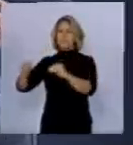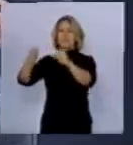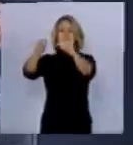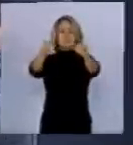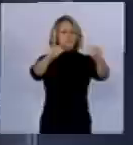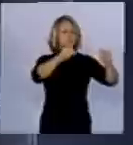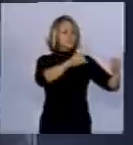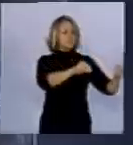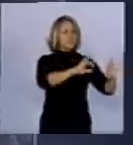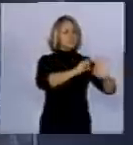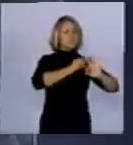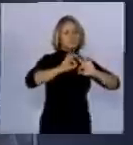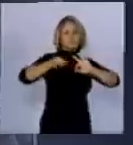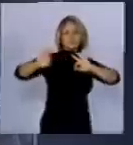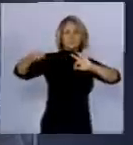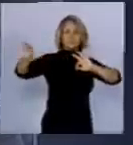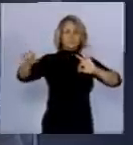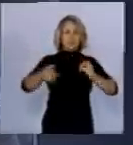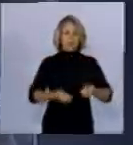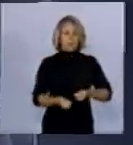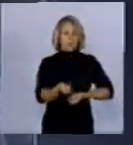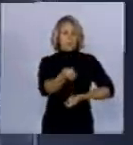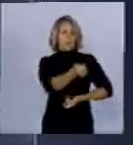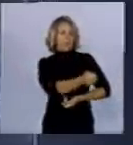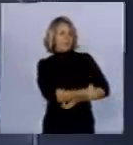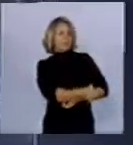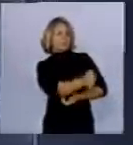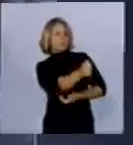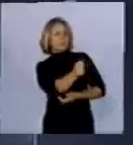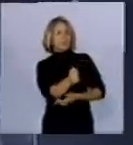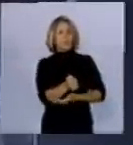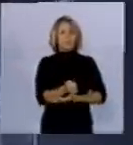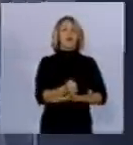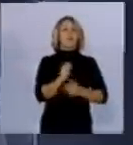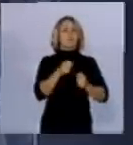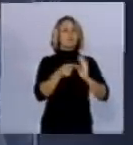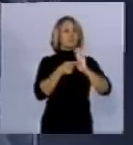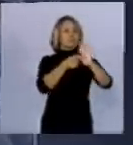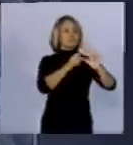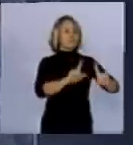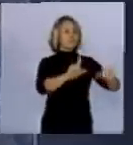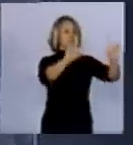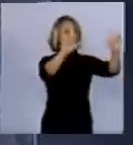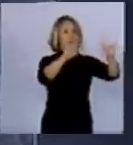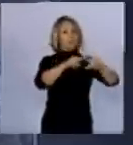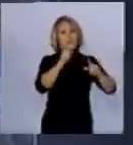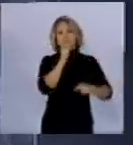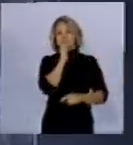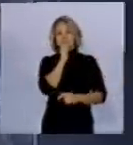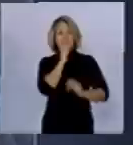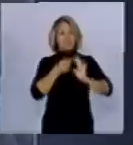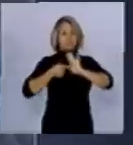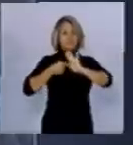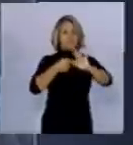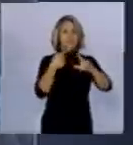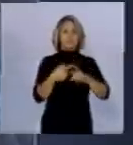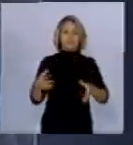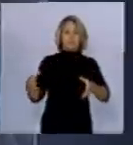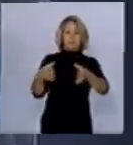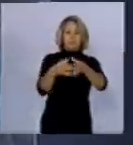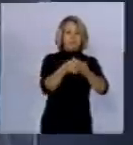milhares de quilômetros com aperto de um botão ele pode eh eh aparecer na tela mas ele não é materializado ele é um conjunto de